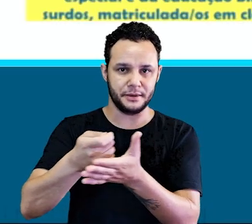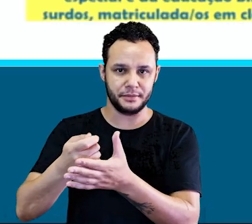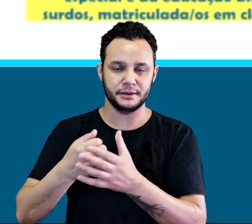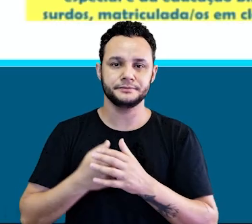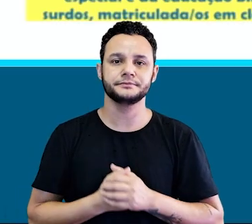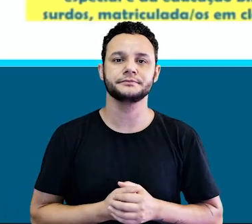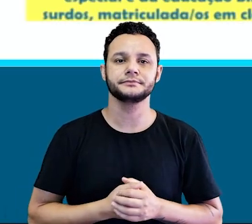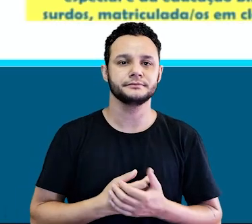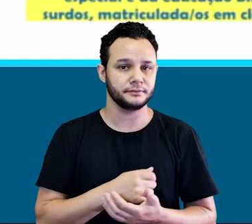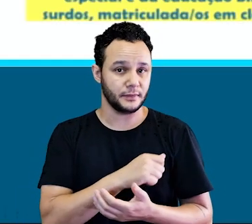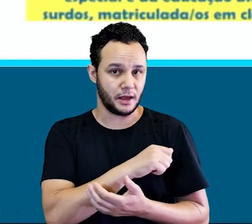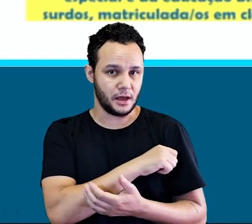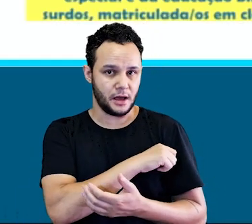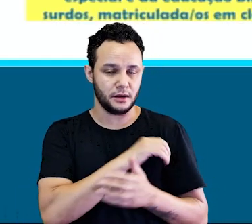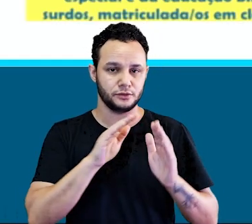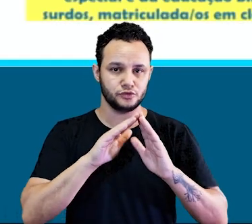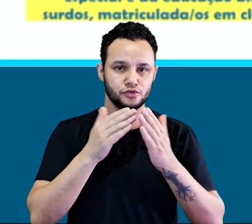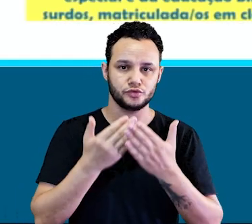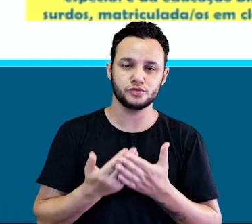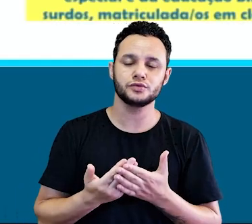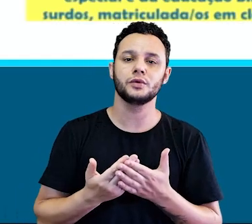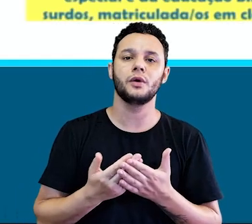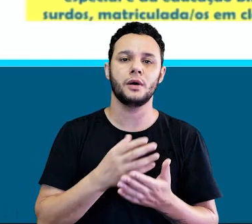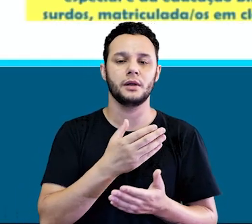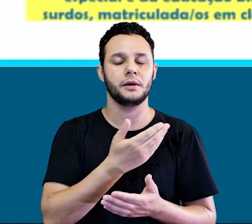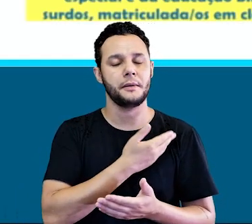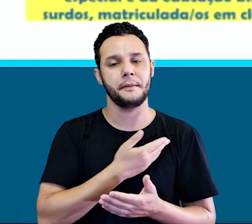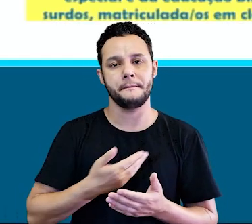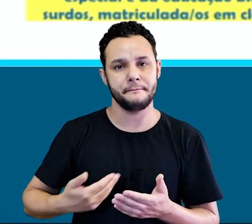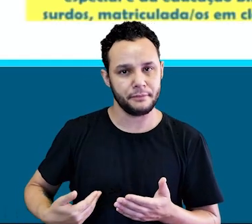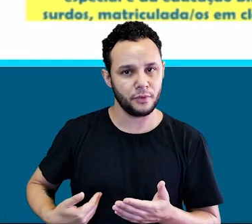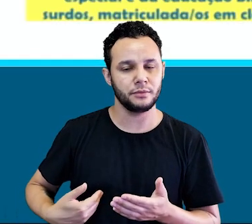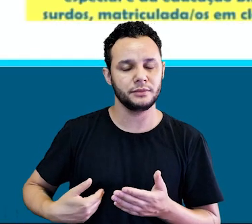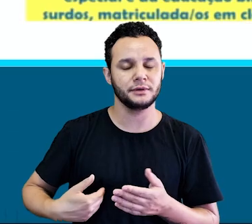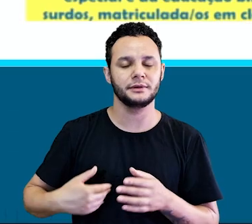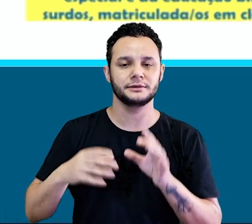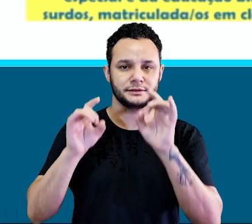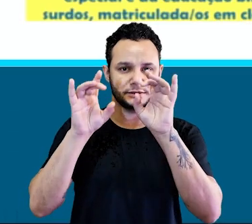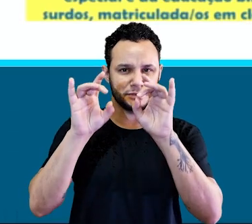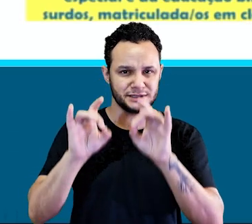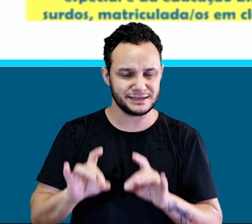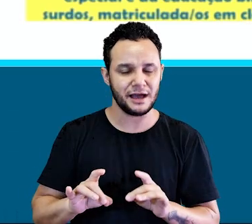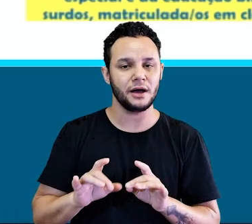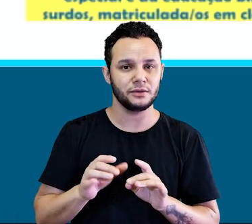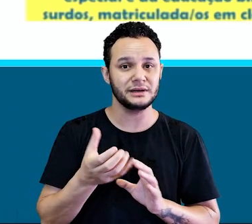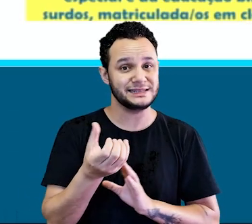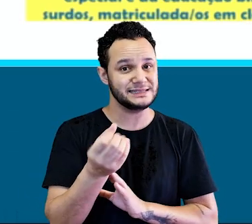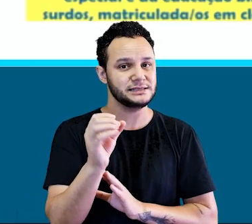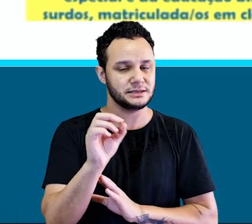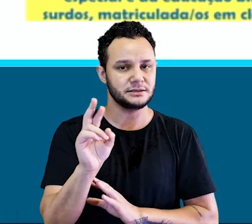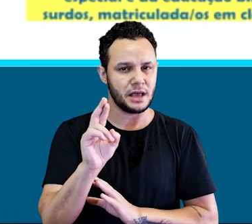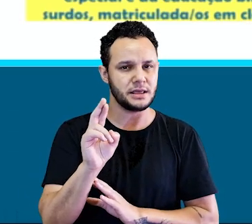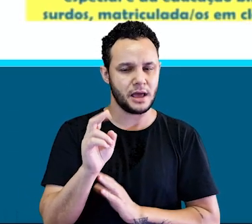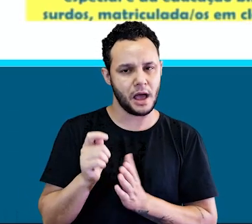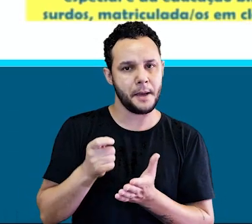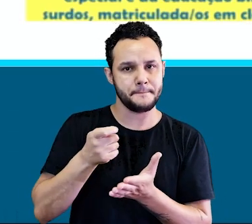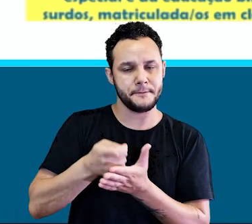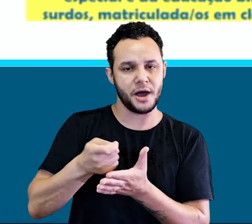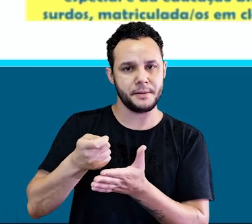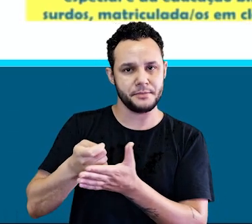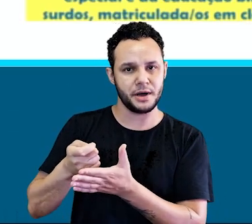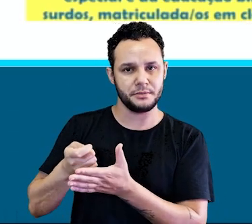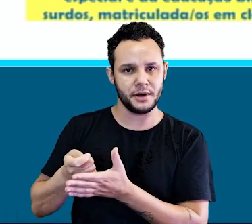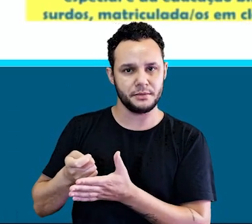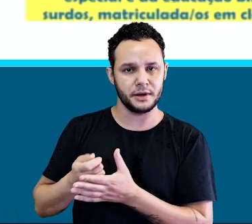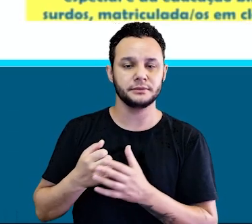valores também. Alunos da escola pública de educação especial também, né? A gente vai ter o valor de R$60